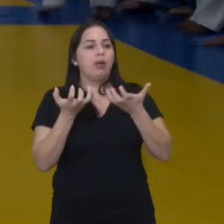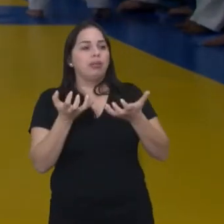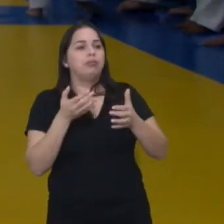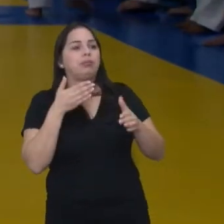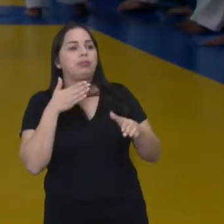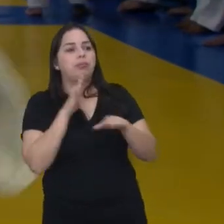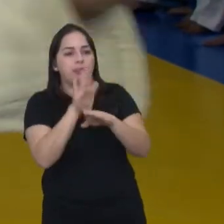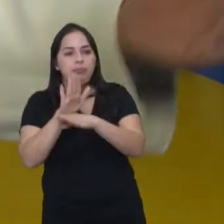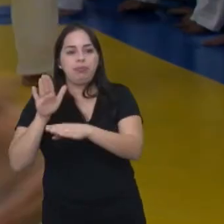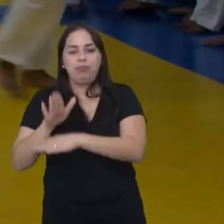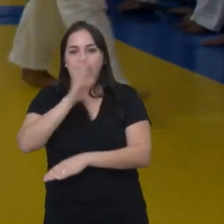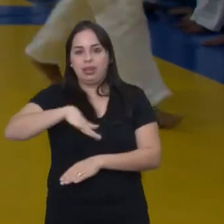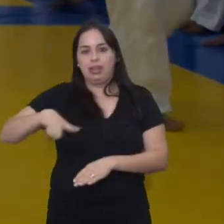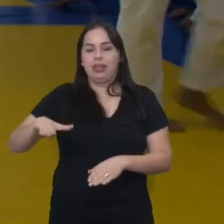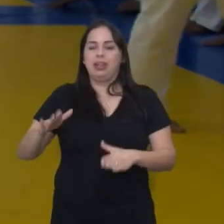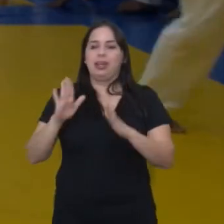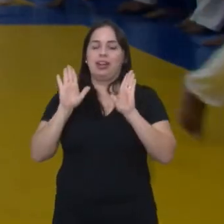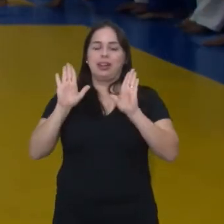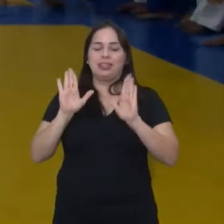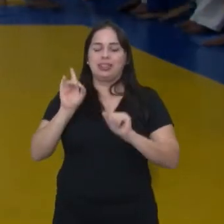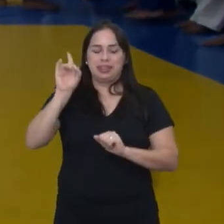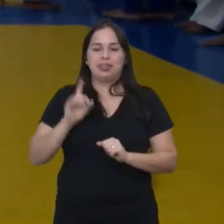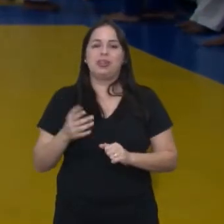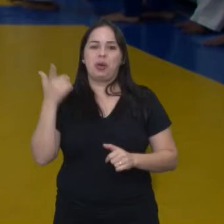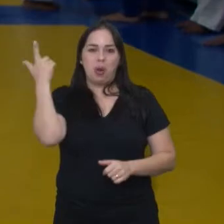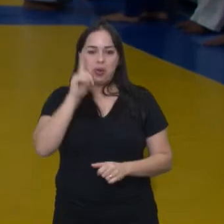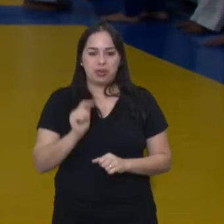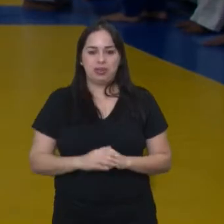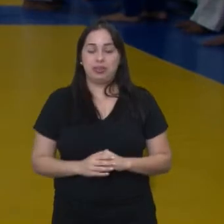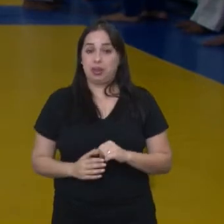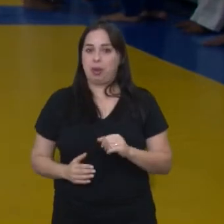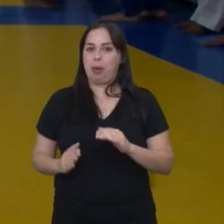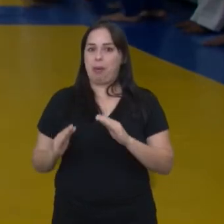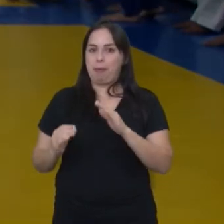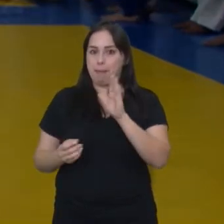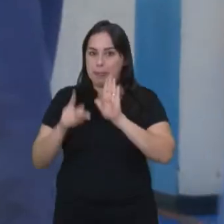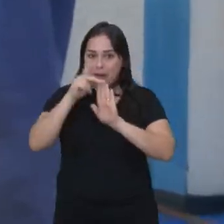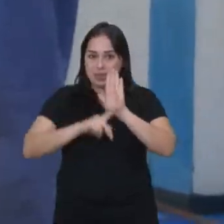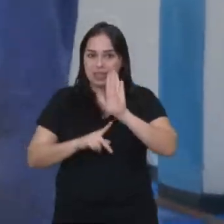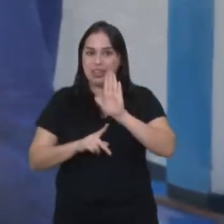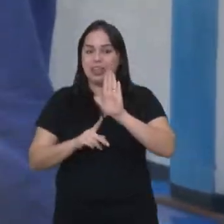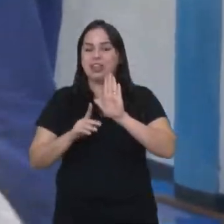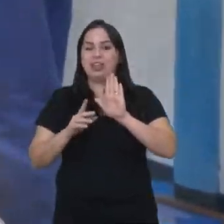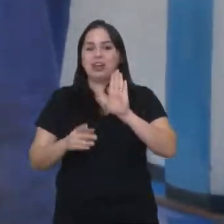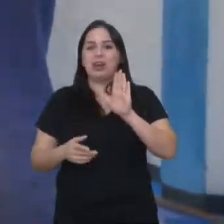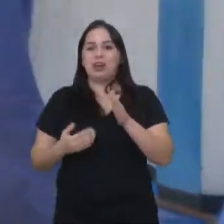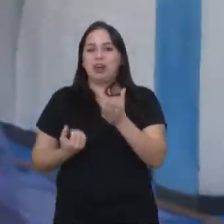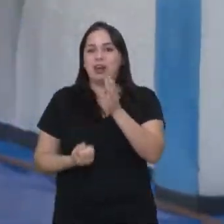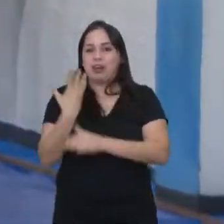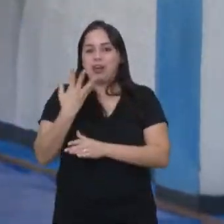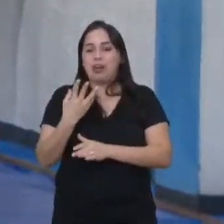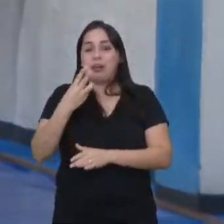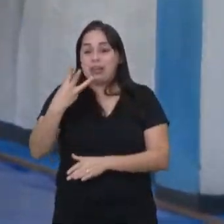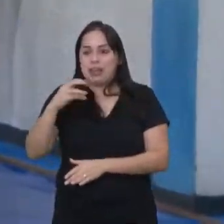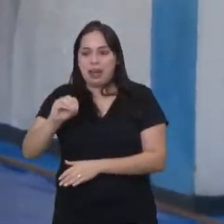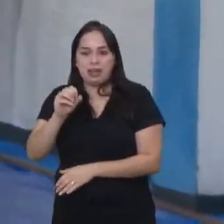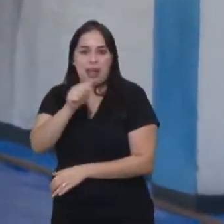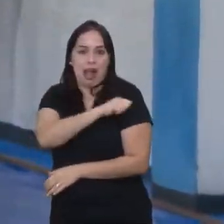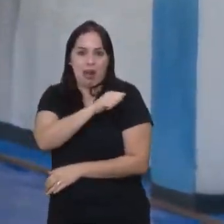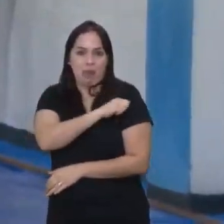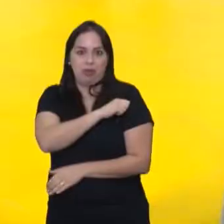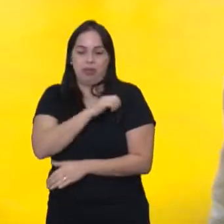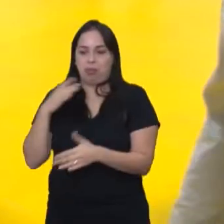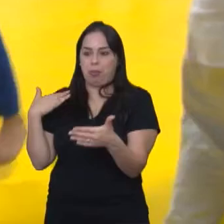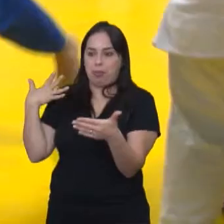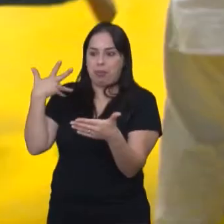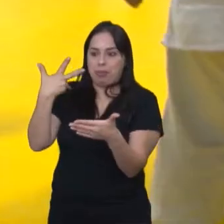consegui. Então eu quis ajudar as crianças de alguma forma e graças a Deus a gente está conseguindo. O projeto surgiu com aproximadamente 30